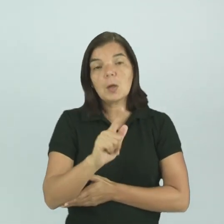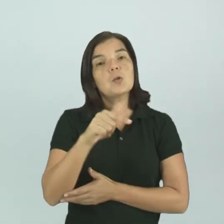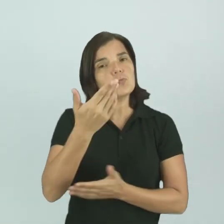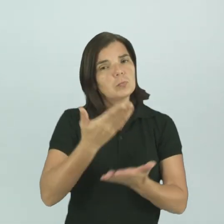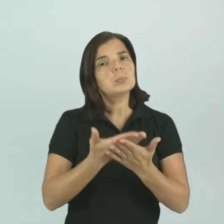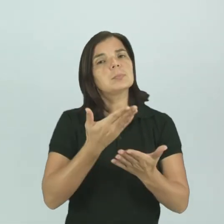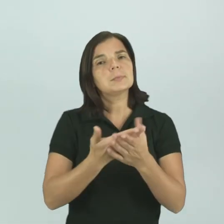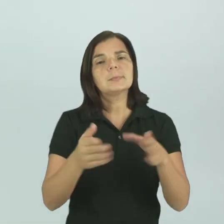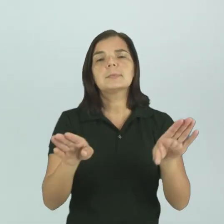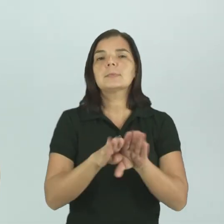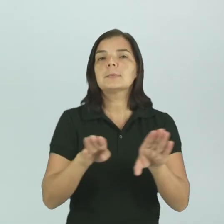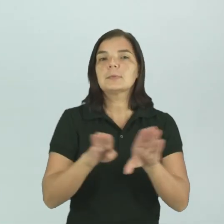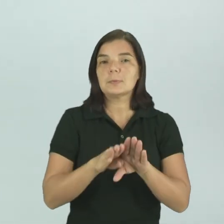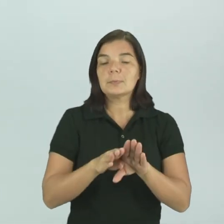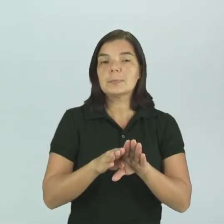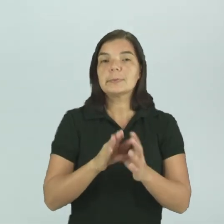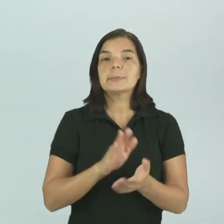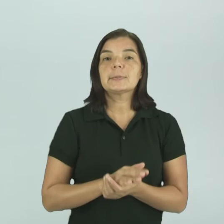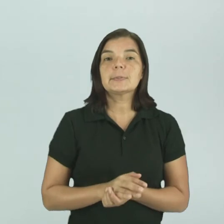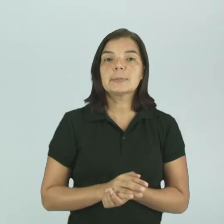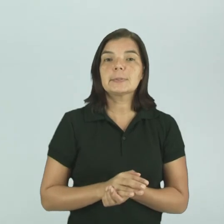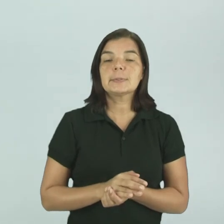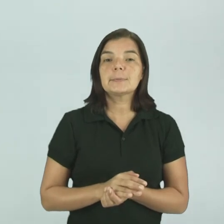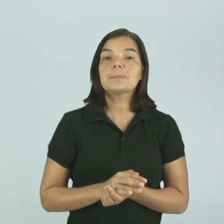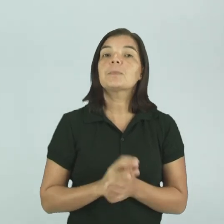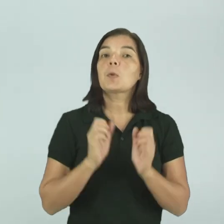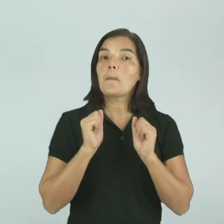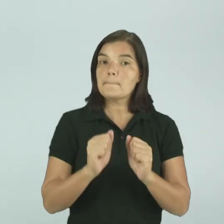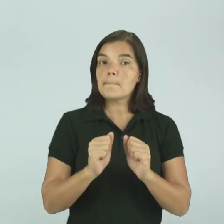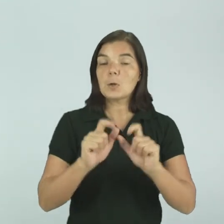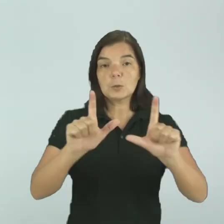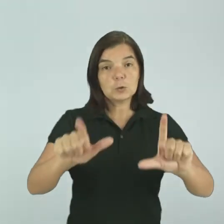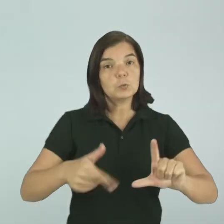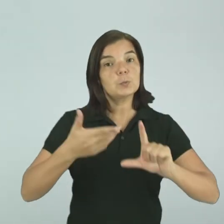nossa plataforma Eduque. Porque juntos nós somos